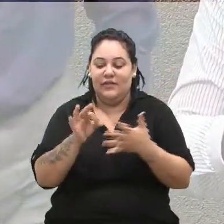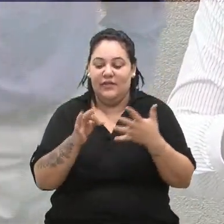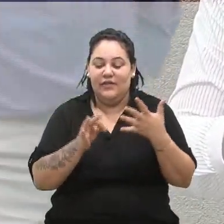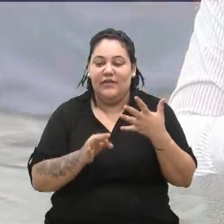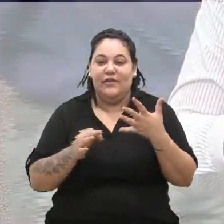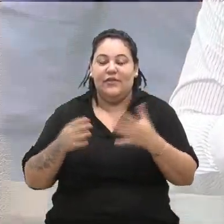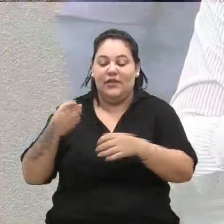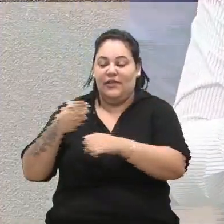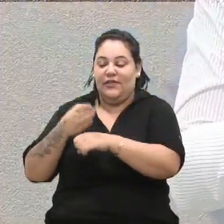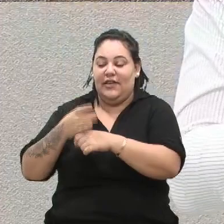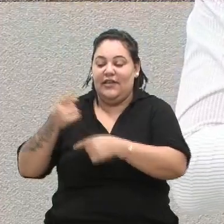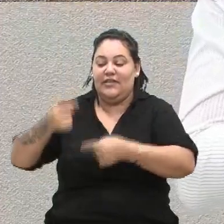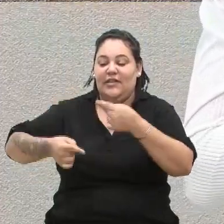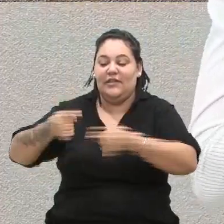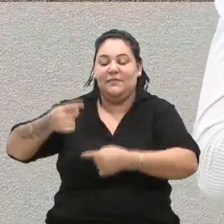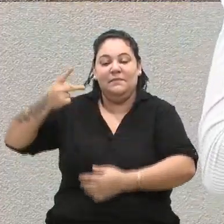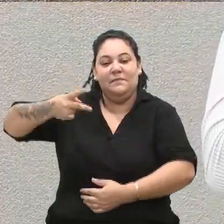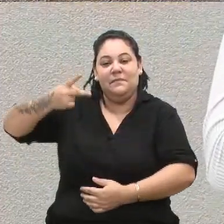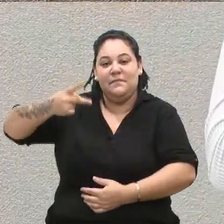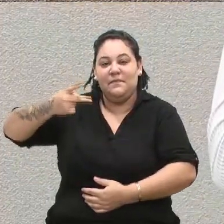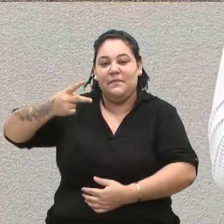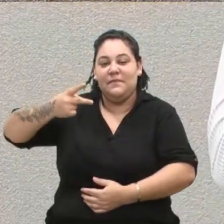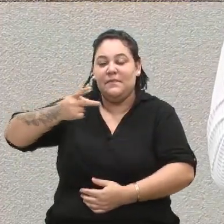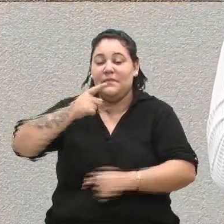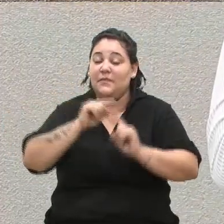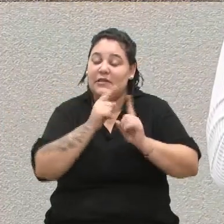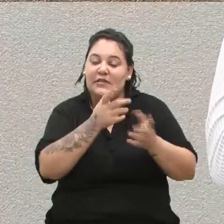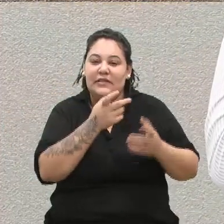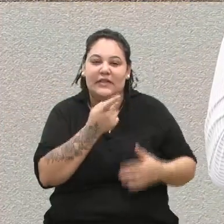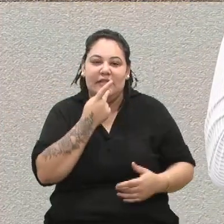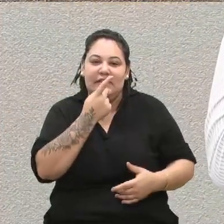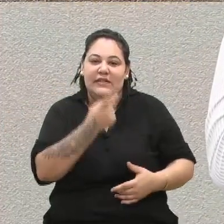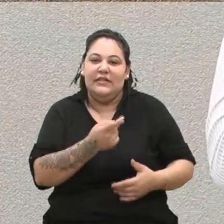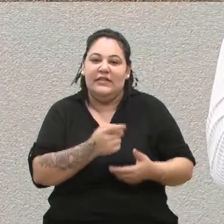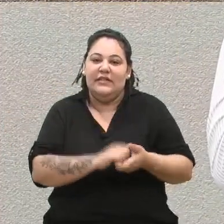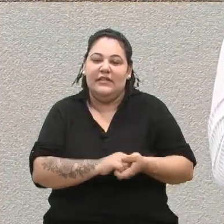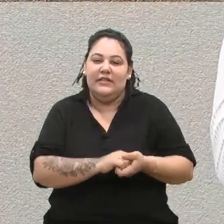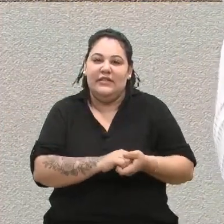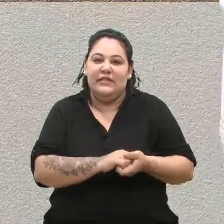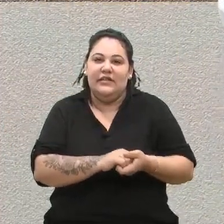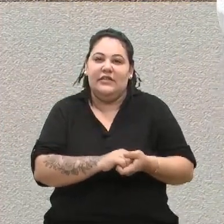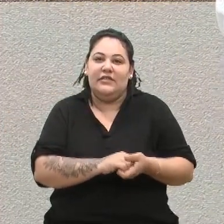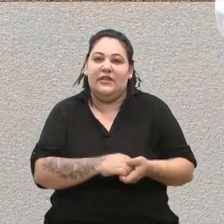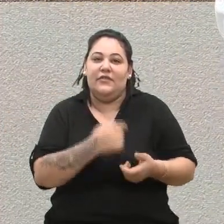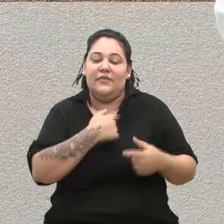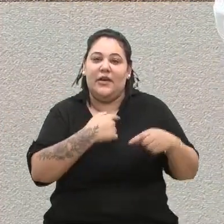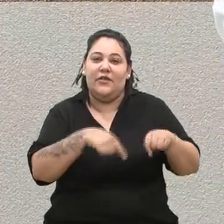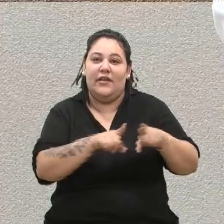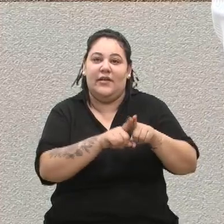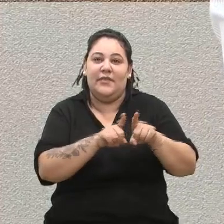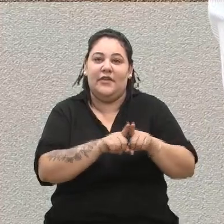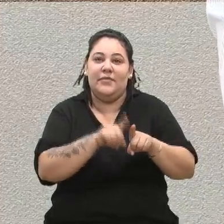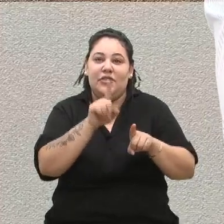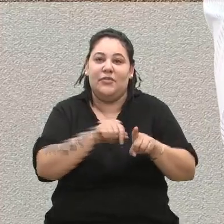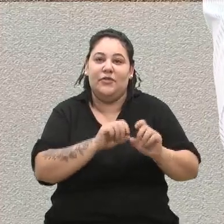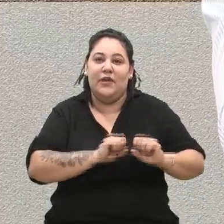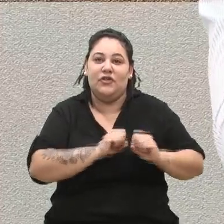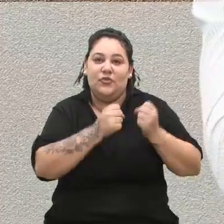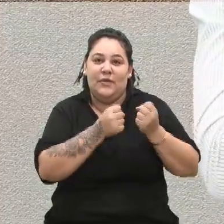mas dizer que eu sou um defensor destes termos de